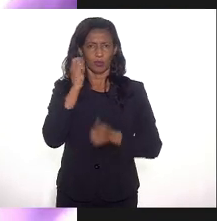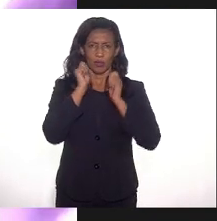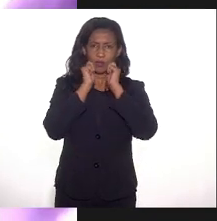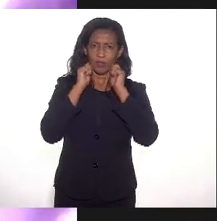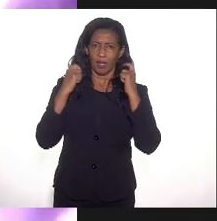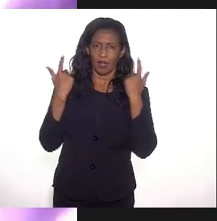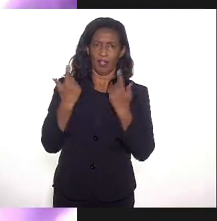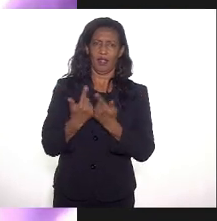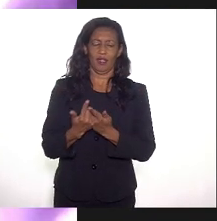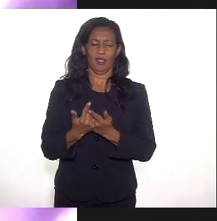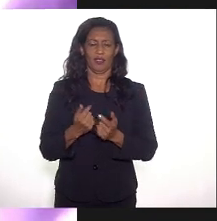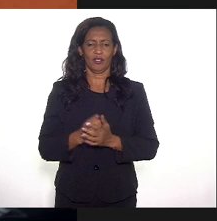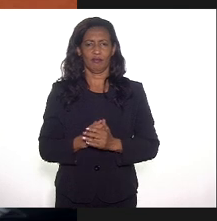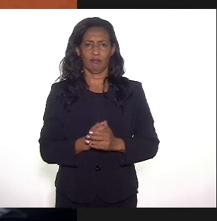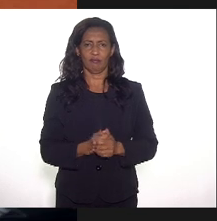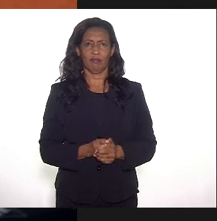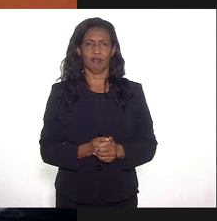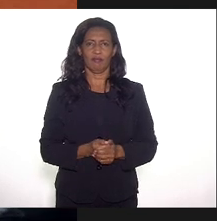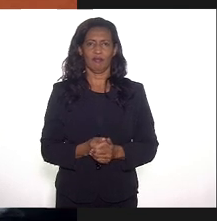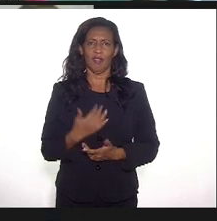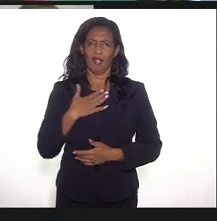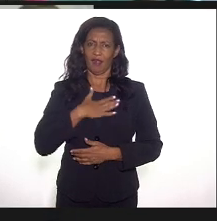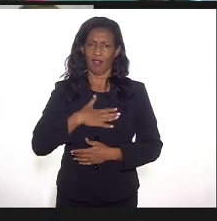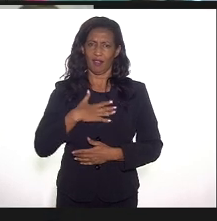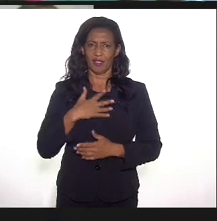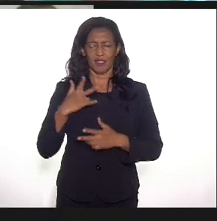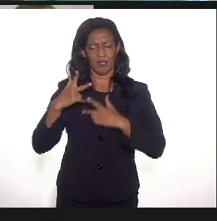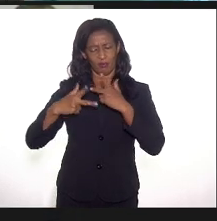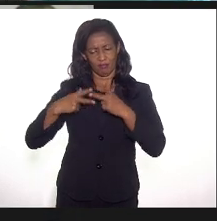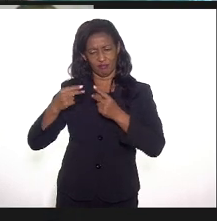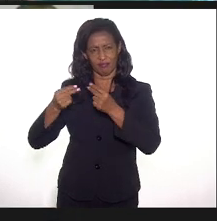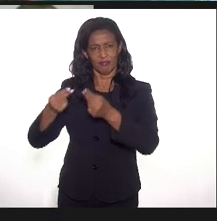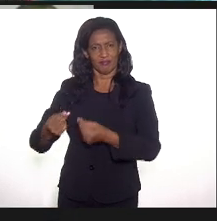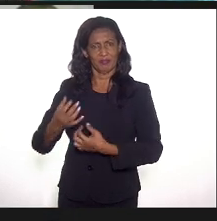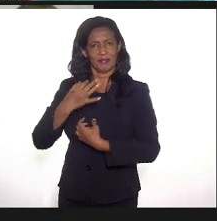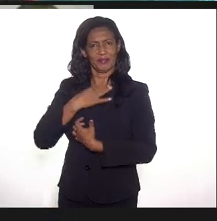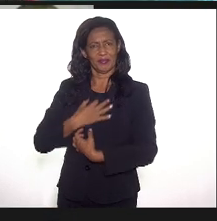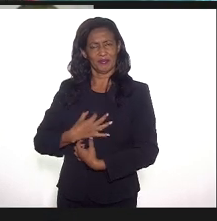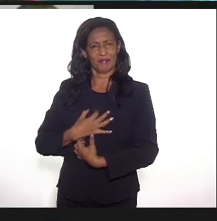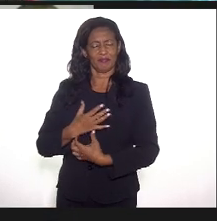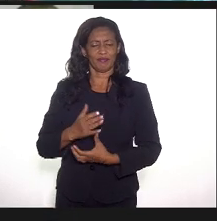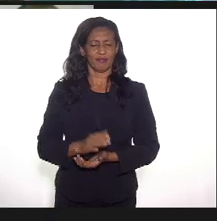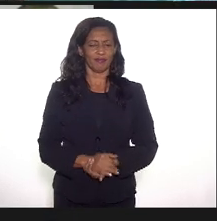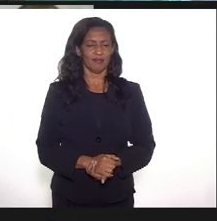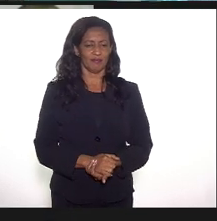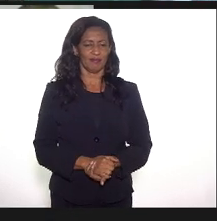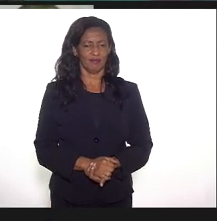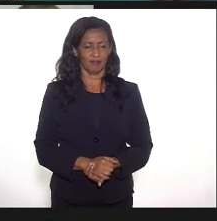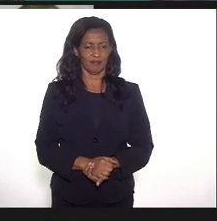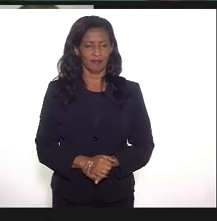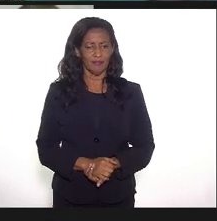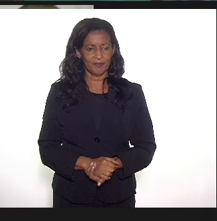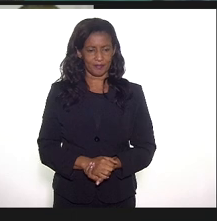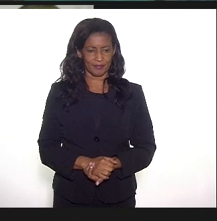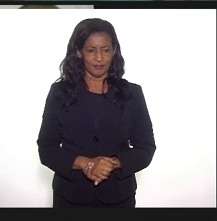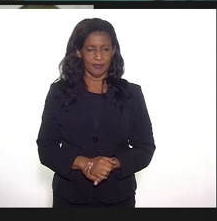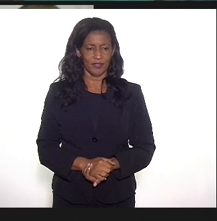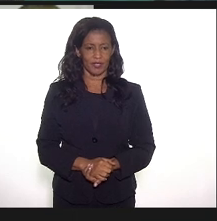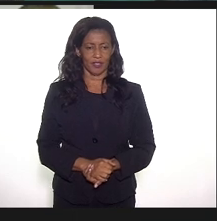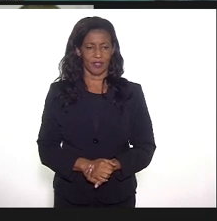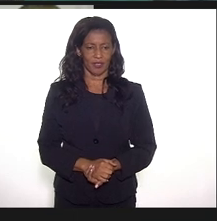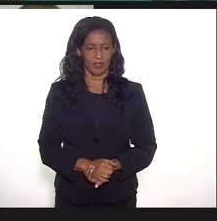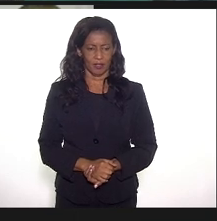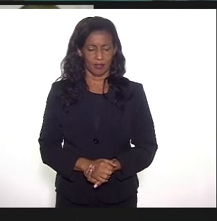LERJ agraciando a Lízia com esse prêmio. Então, quem então, quiser, lá. Já está aberto. Obrigado, deputado... enfermeira. Já estava passando então,